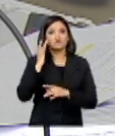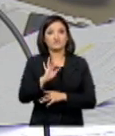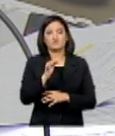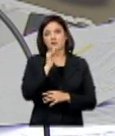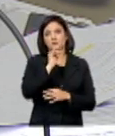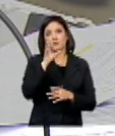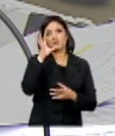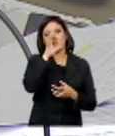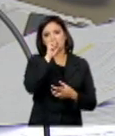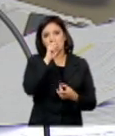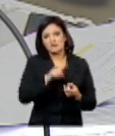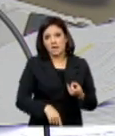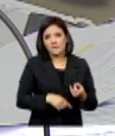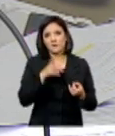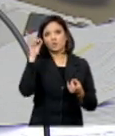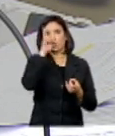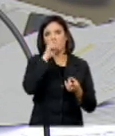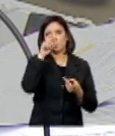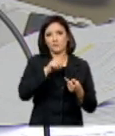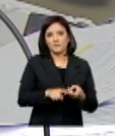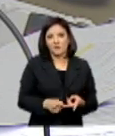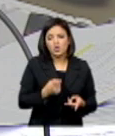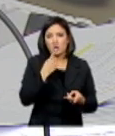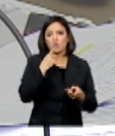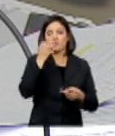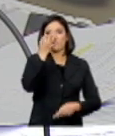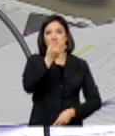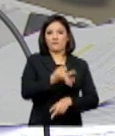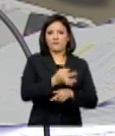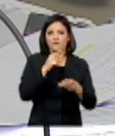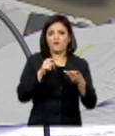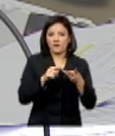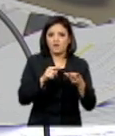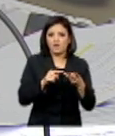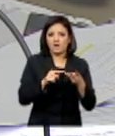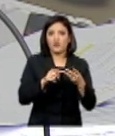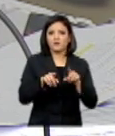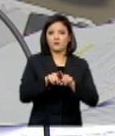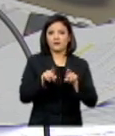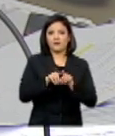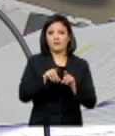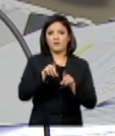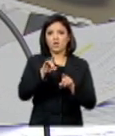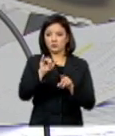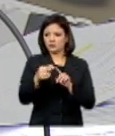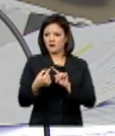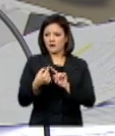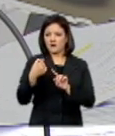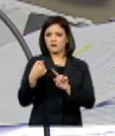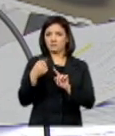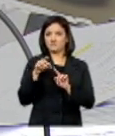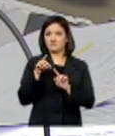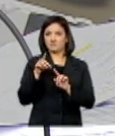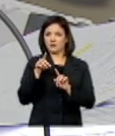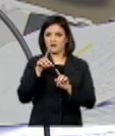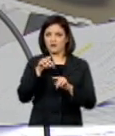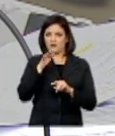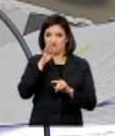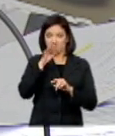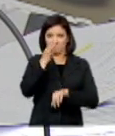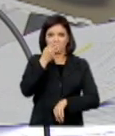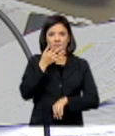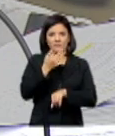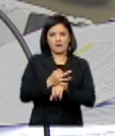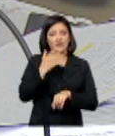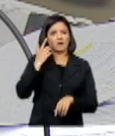sábados domingos feriados e vésperas de feriado não por querer e